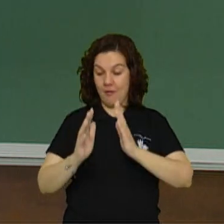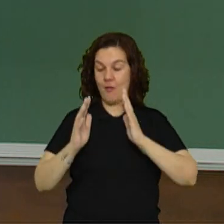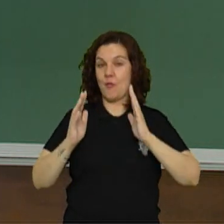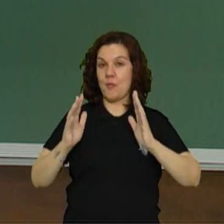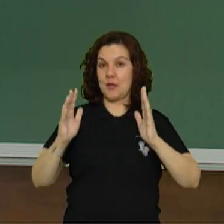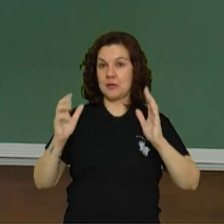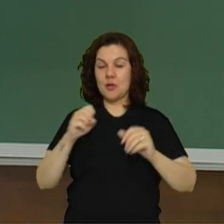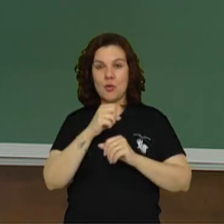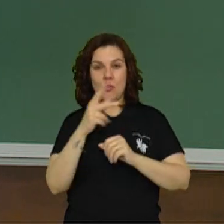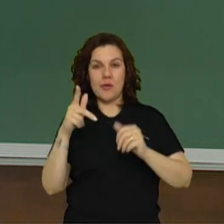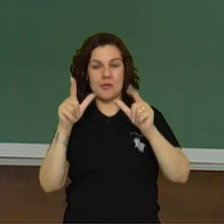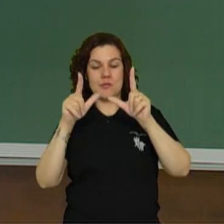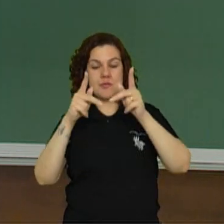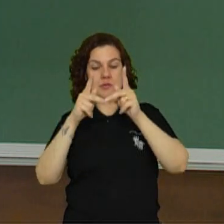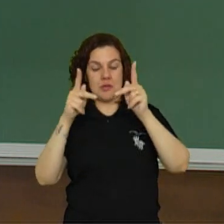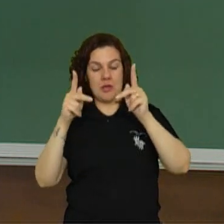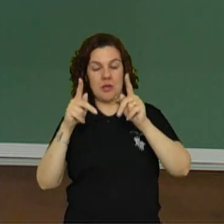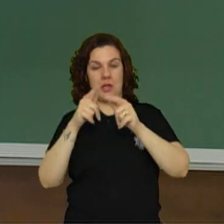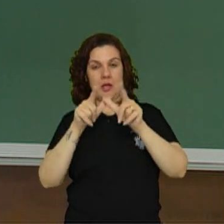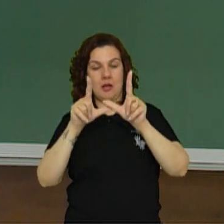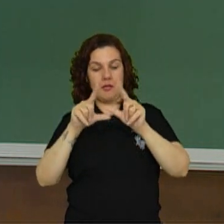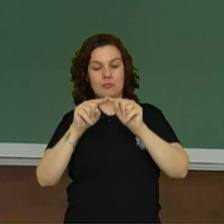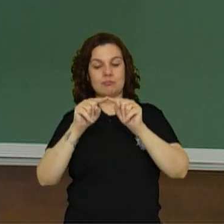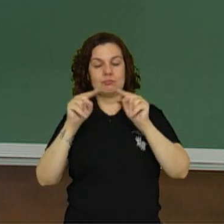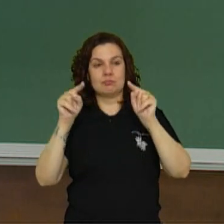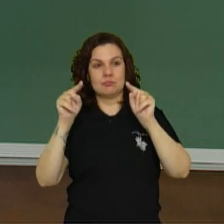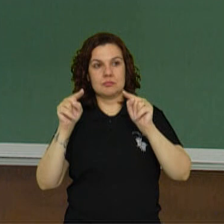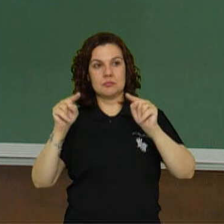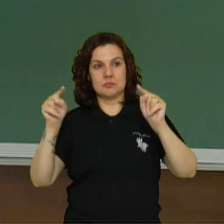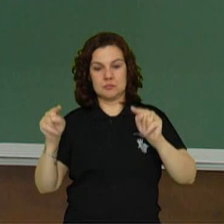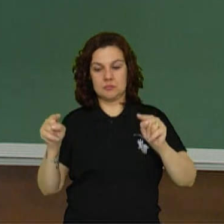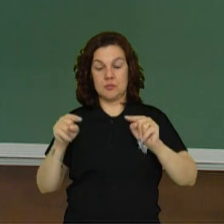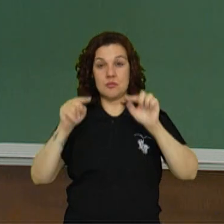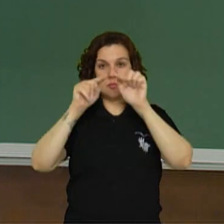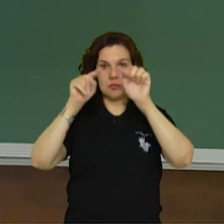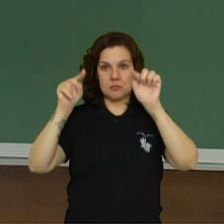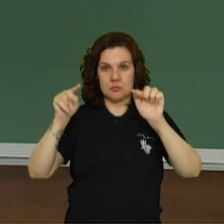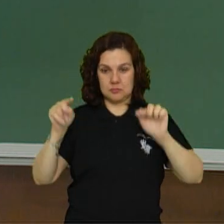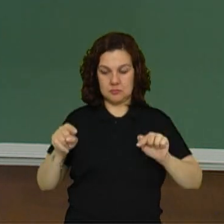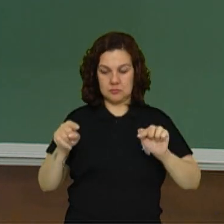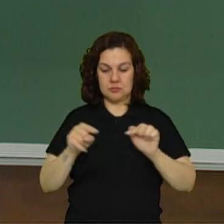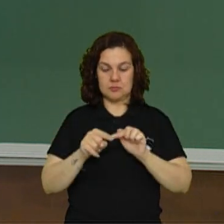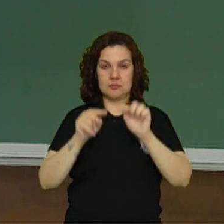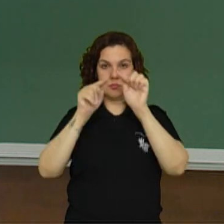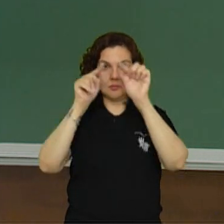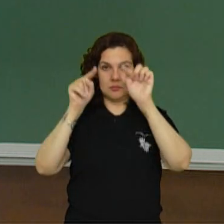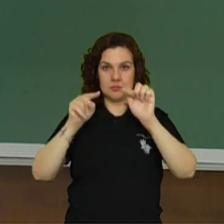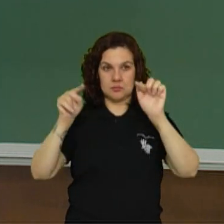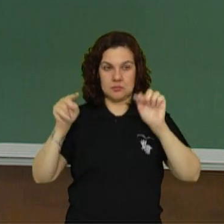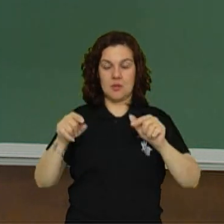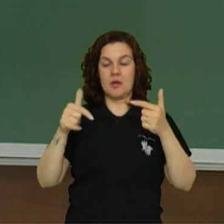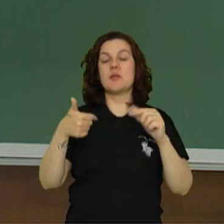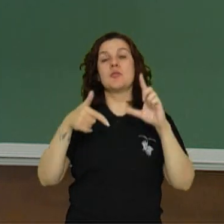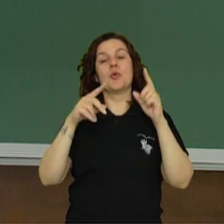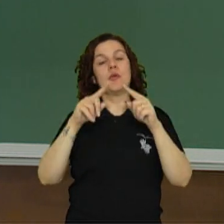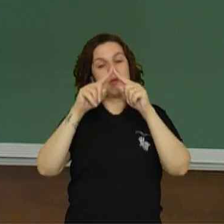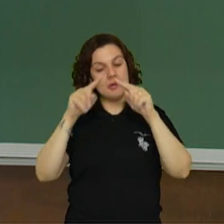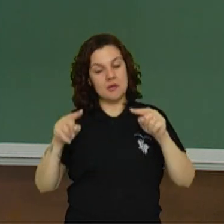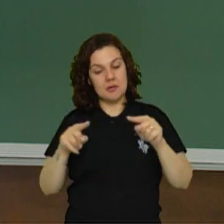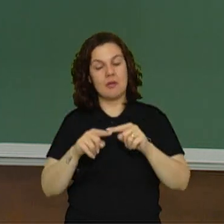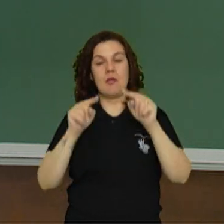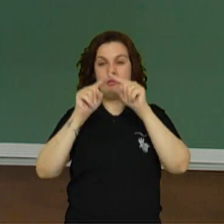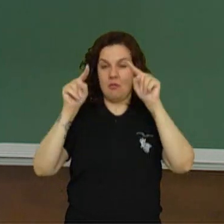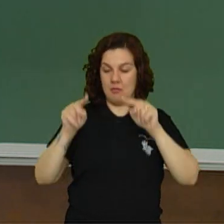número de lados de um polígono regular, ele vai aumentando o número de lados, tá? Do triângulo, quadrado,